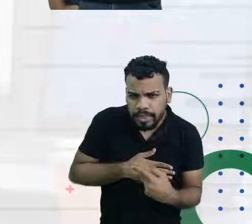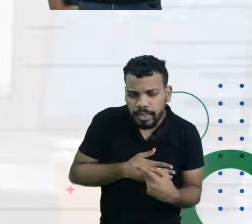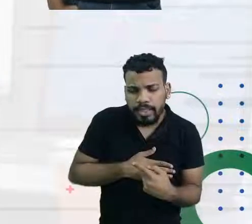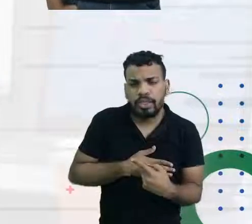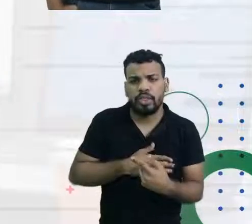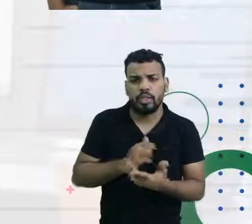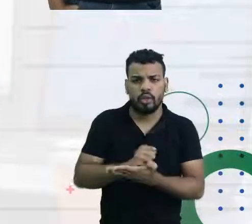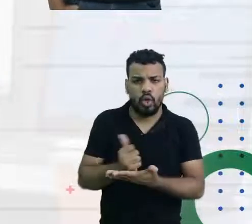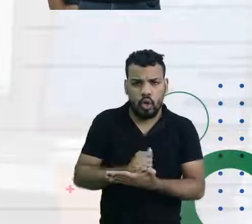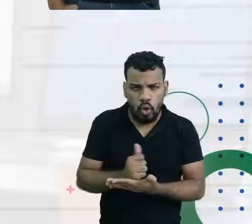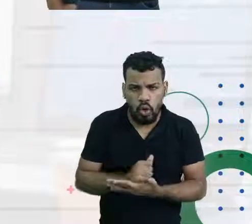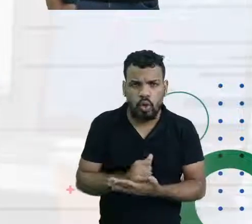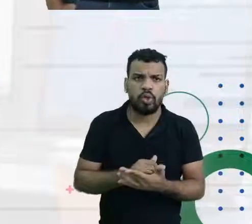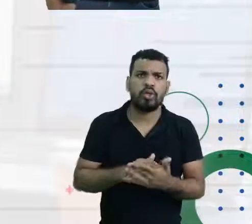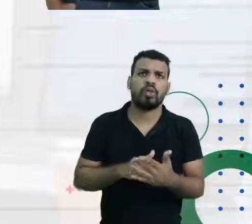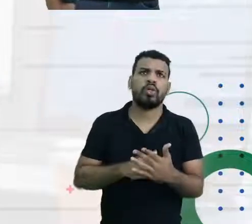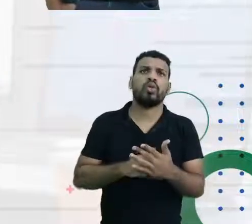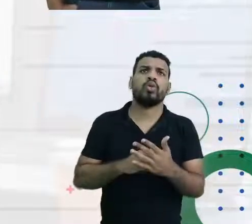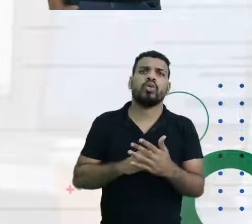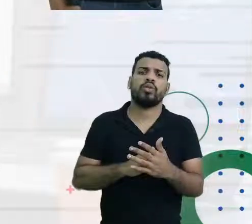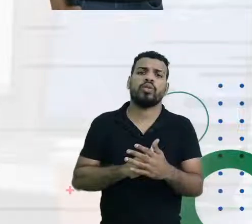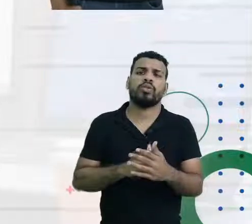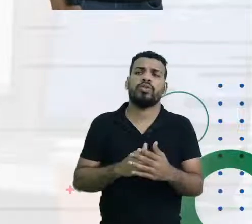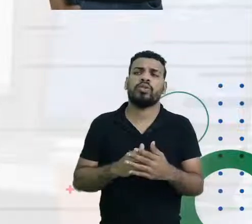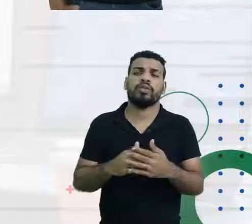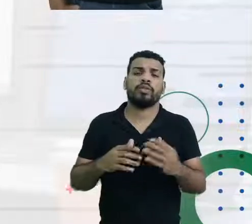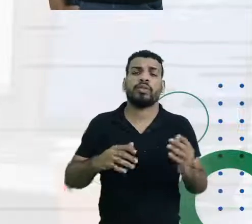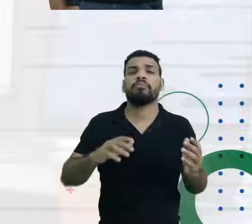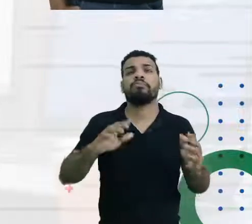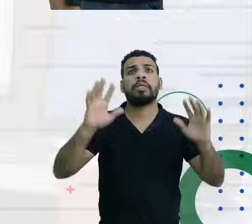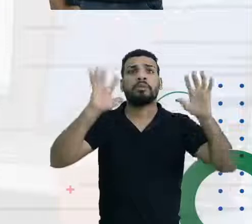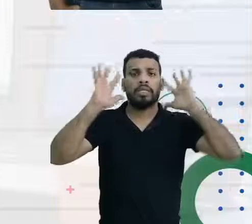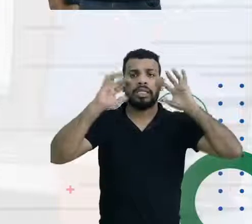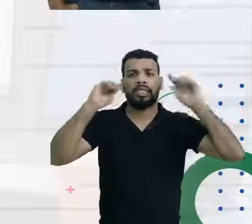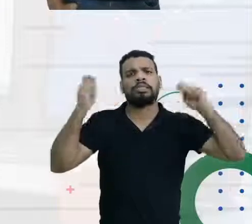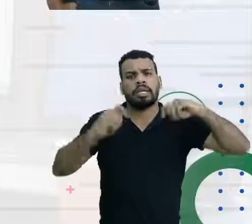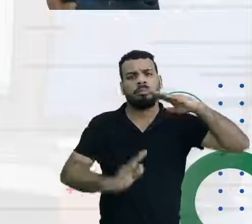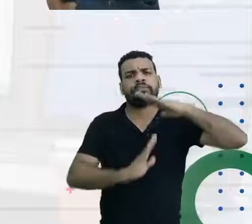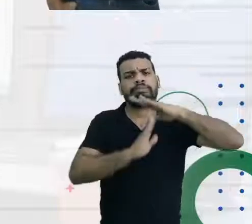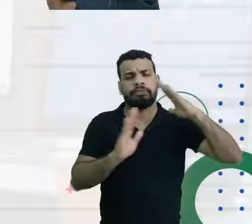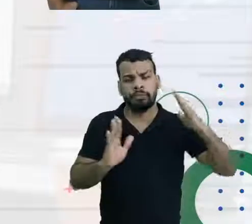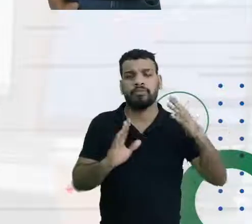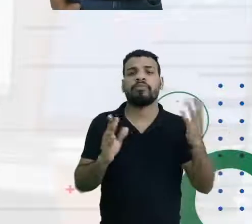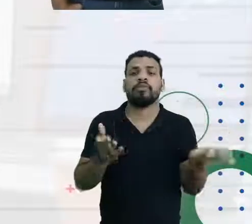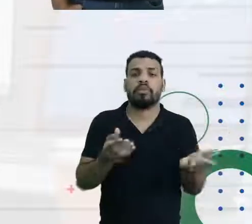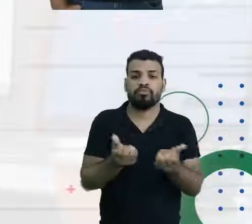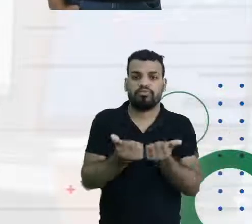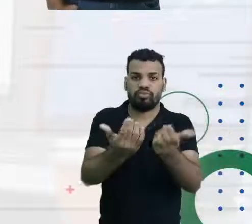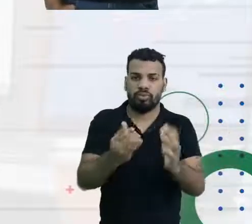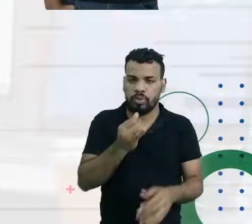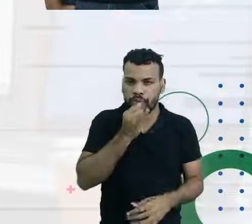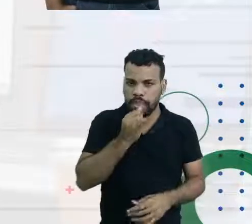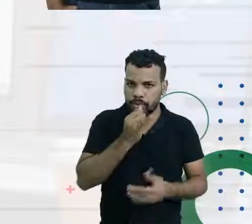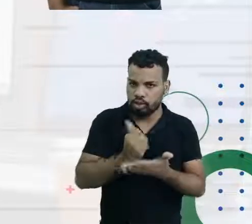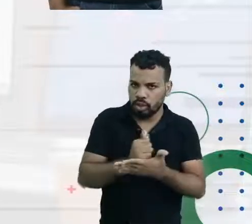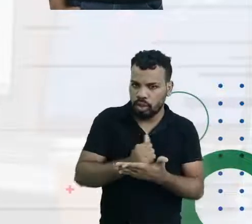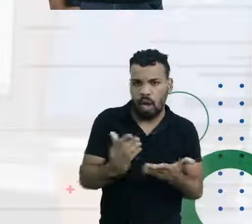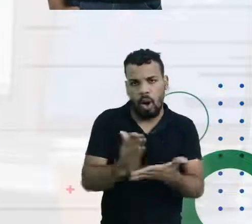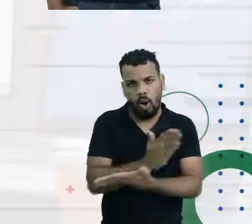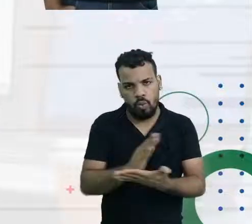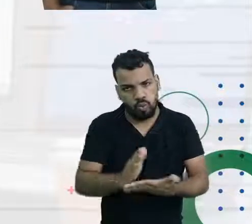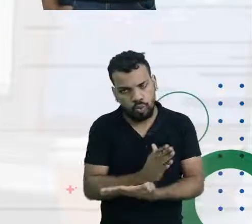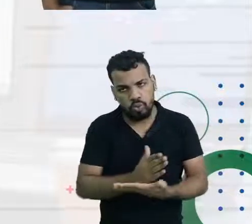um jogo ou dentro de um cenário. A imaginação é o limite, né? Eu dei aqui alguns exemplos de alguns